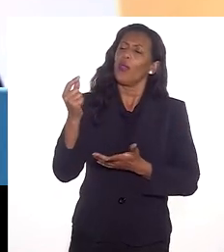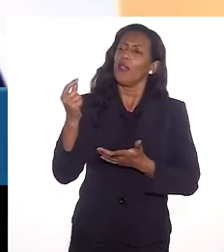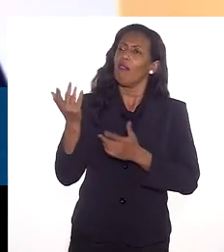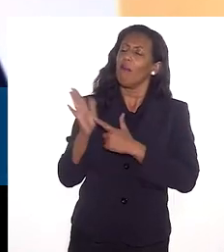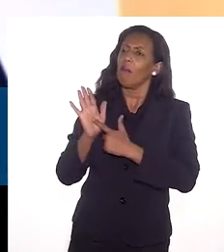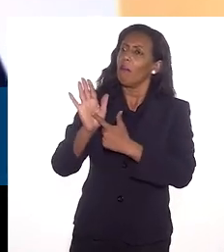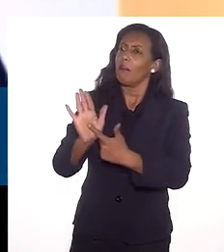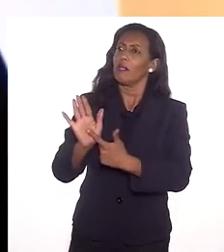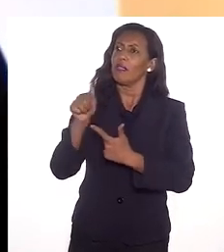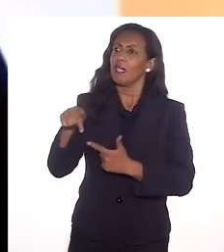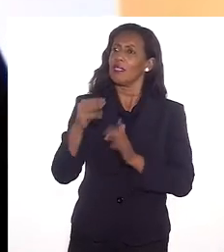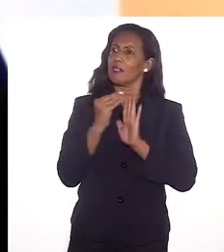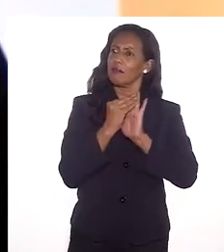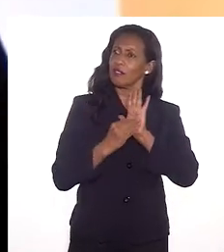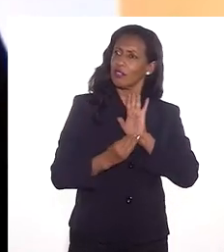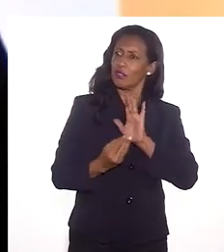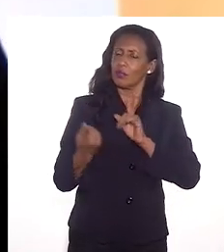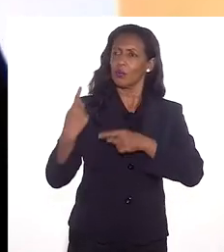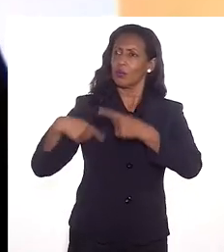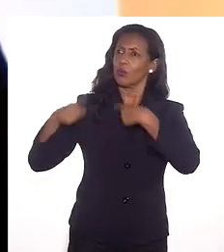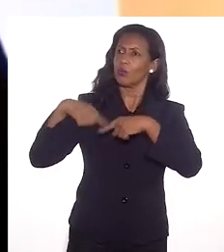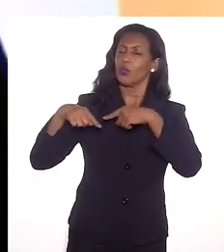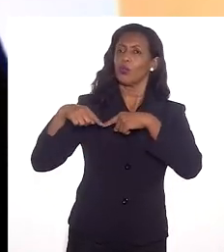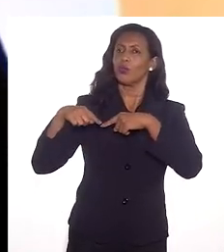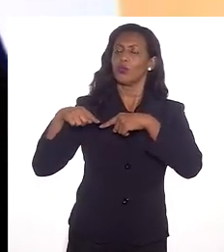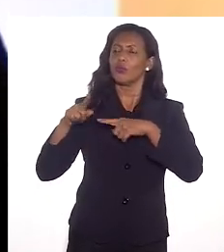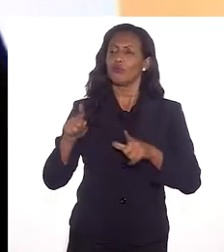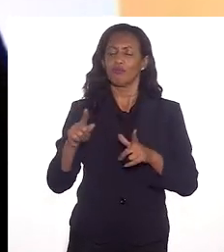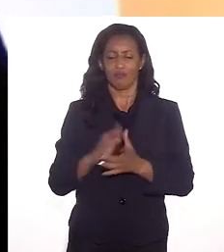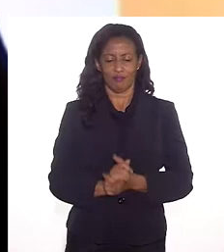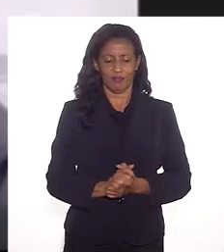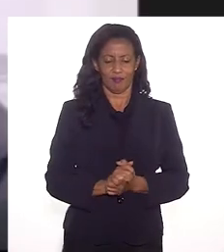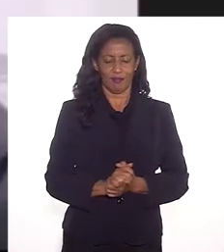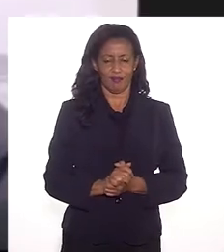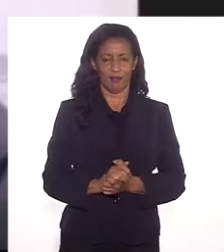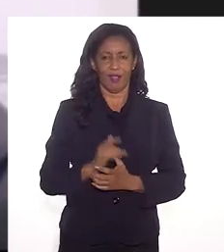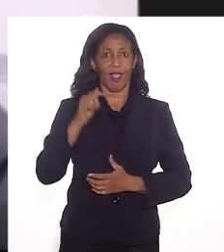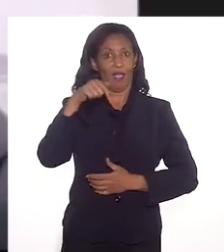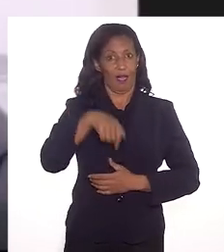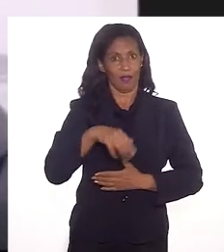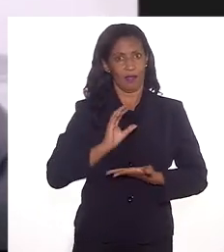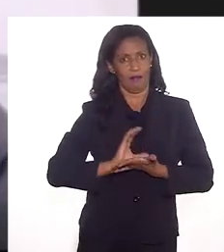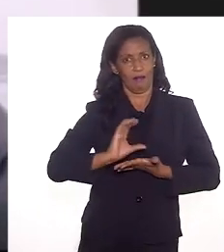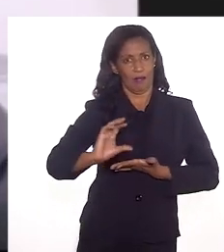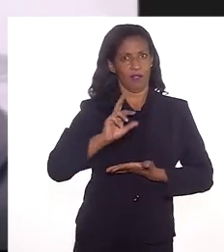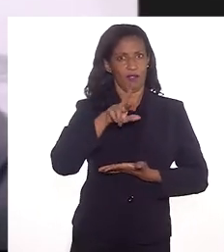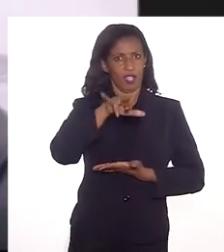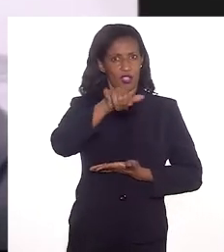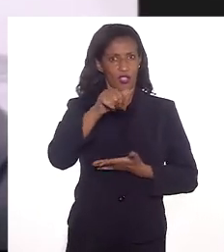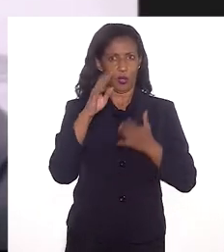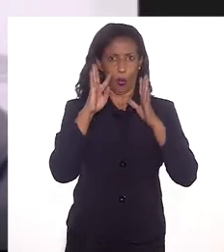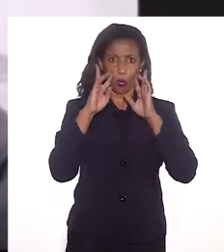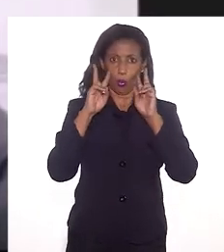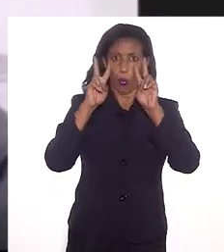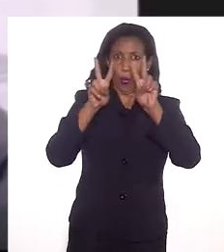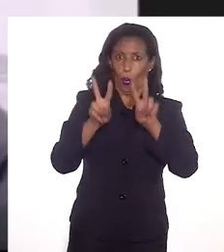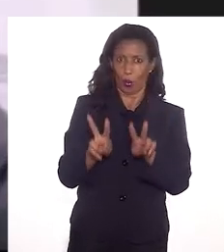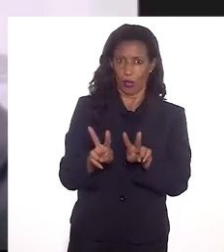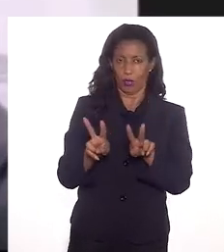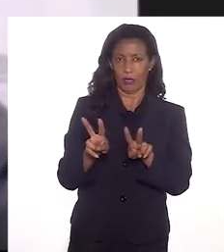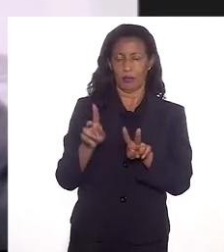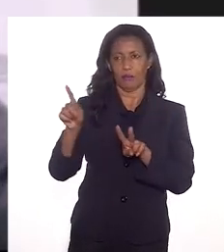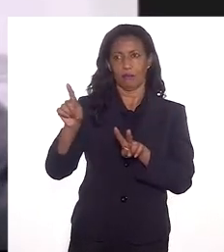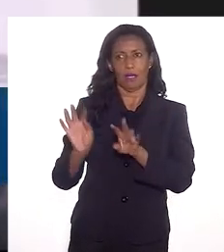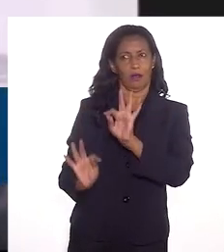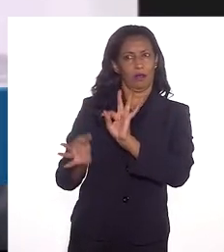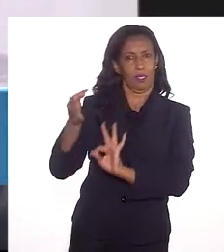o que ele representa nessa agenda de retomada do desenvolvimento a gente aqui na investe Rio a gente tá olhando para